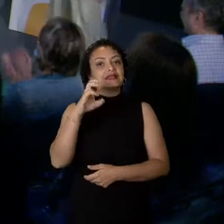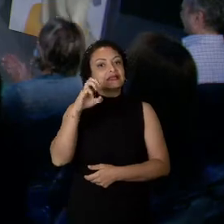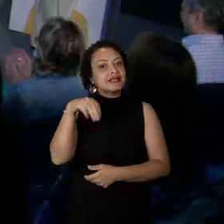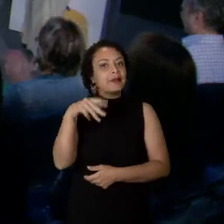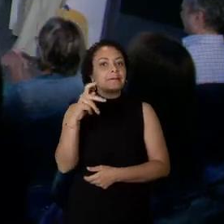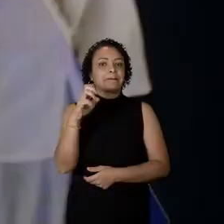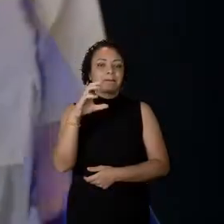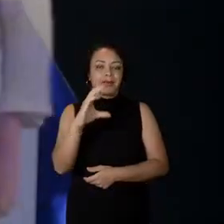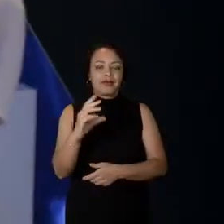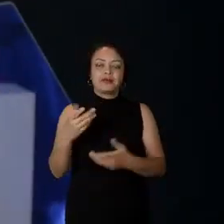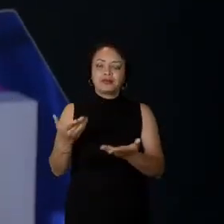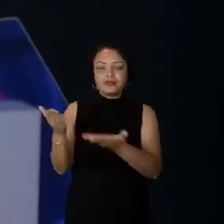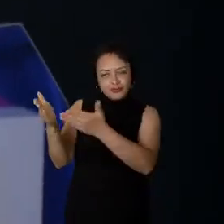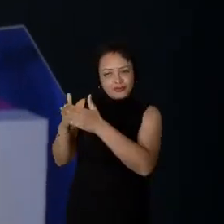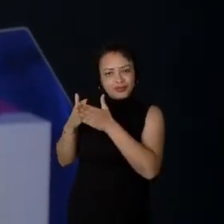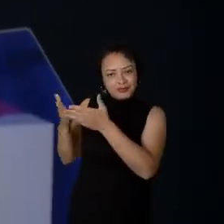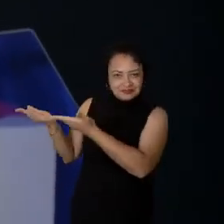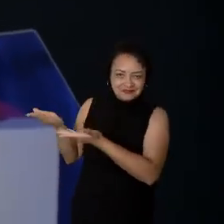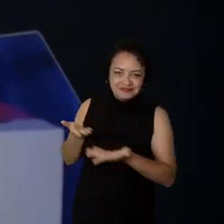por favor.